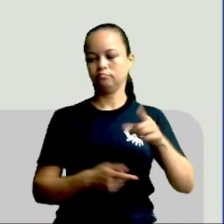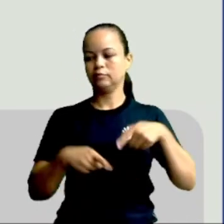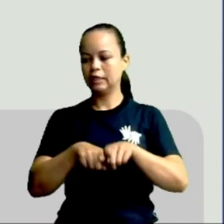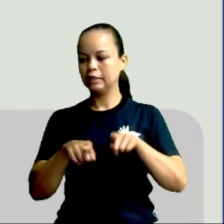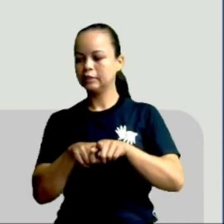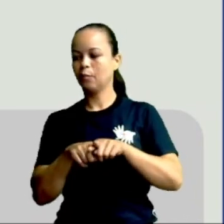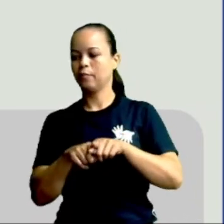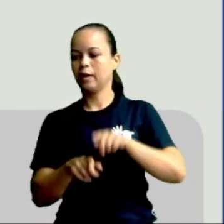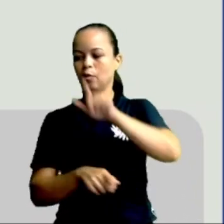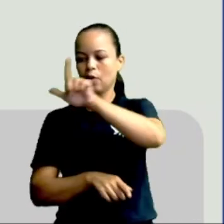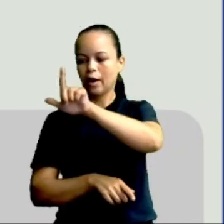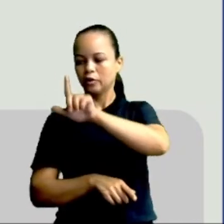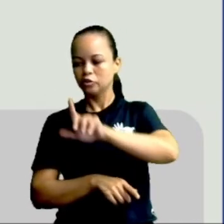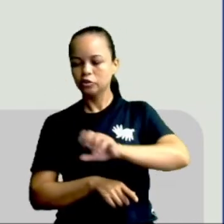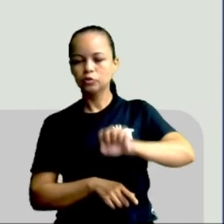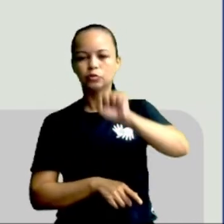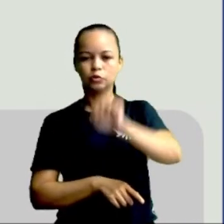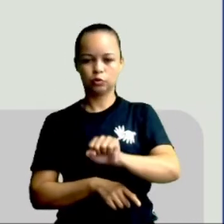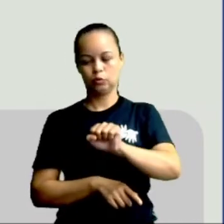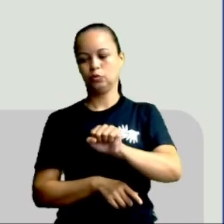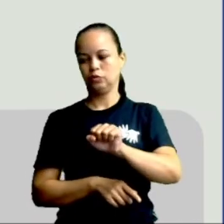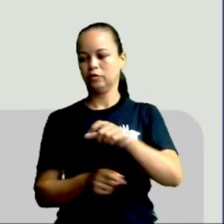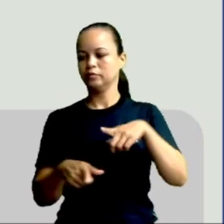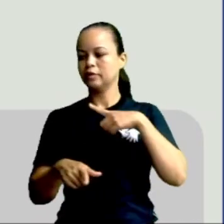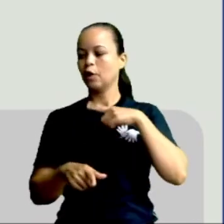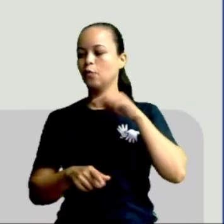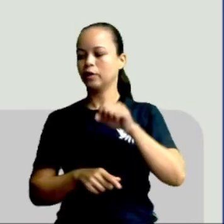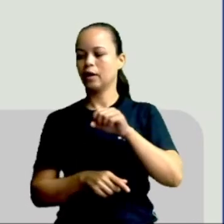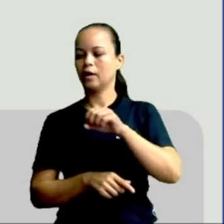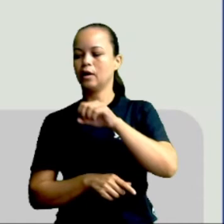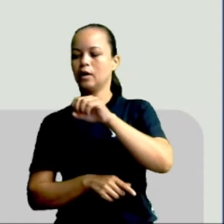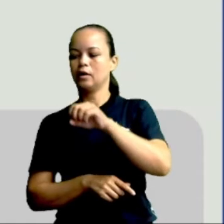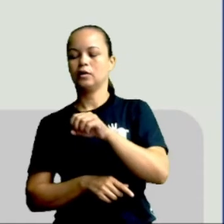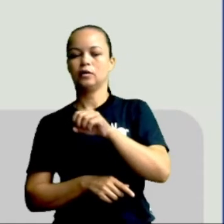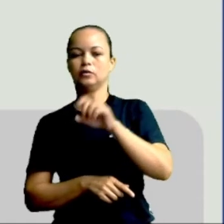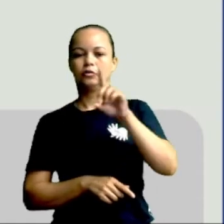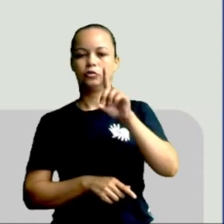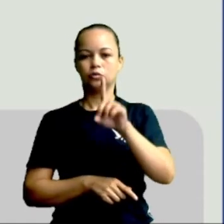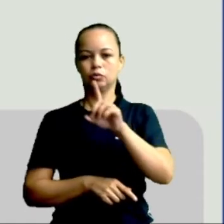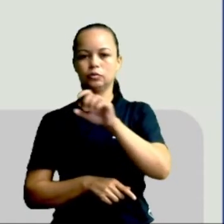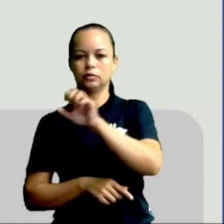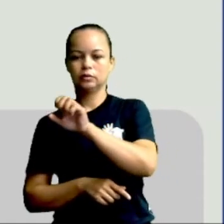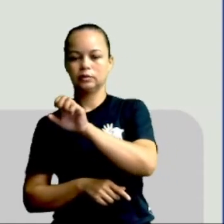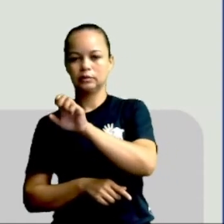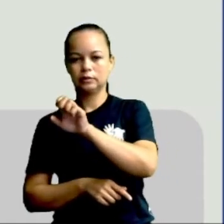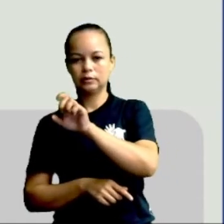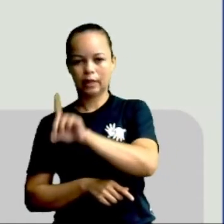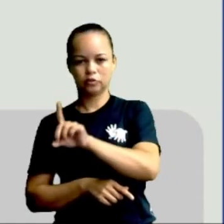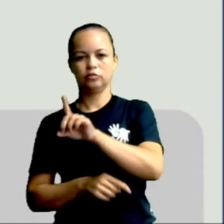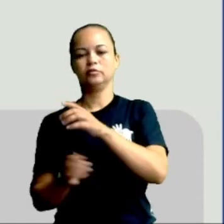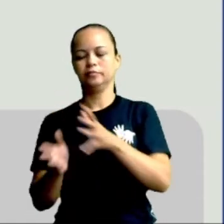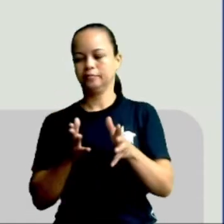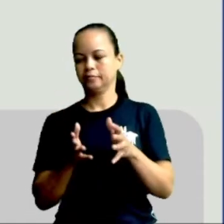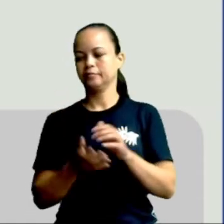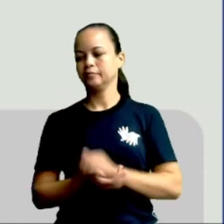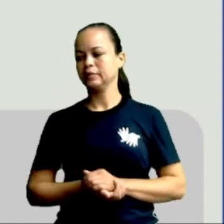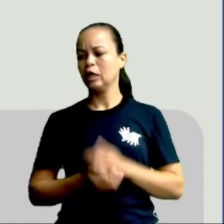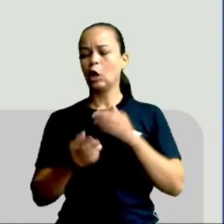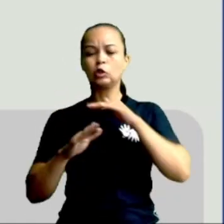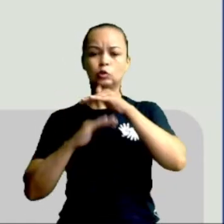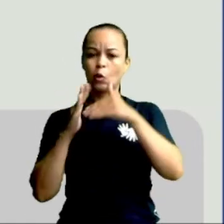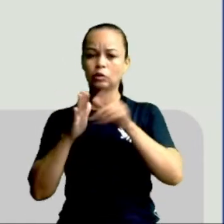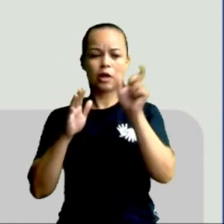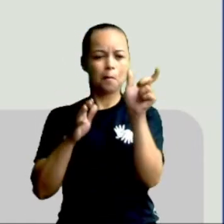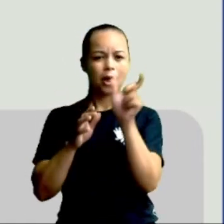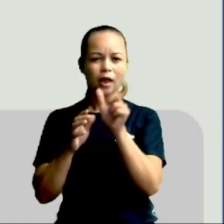pontos colaterais que estão perto do oeste, ele tem o nome finalizando com oeste. Então, noroeste, sudoeste.